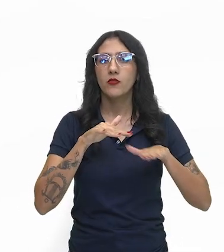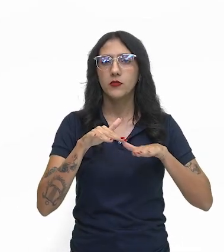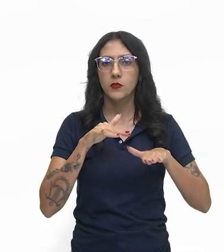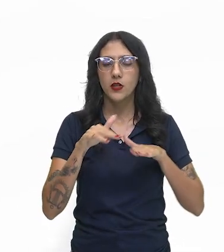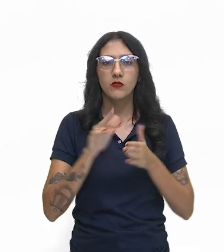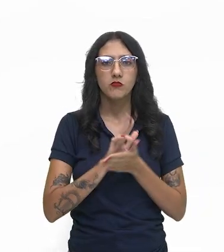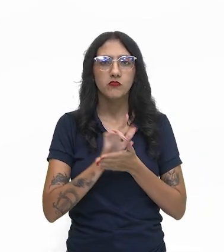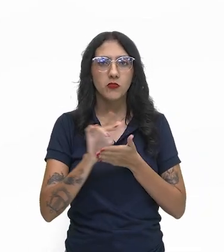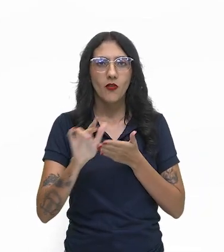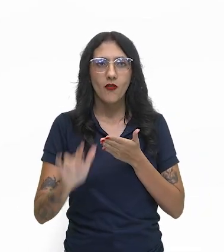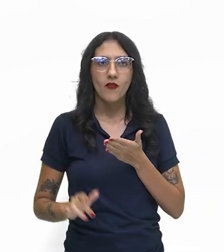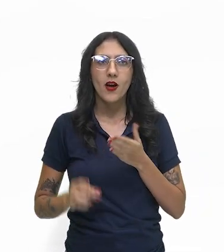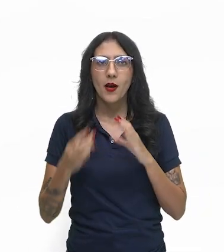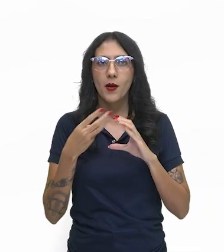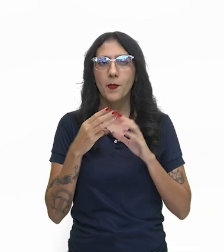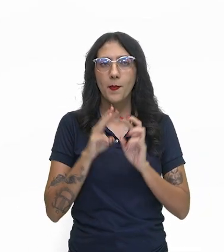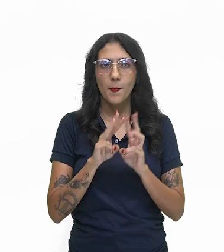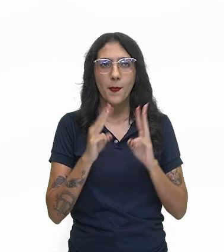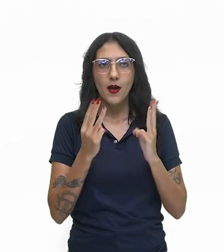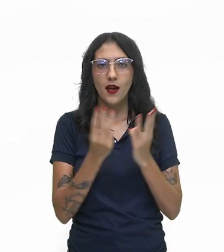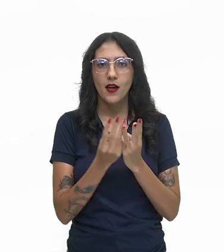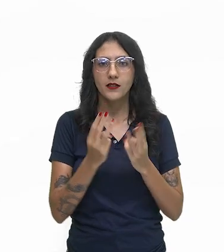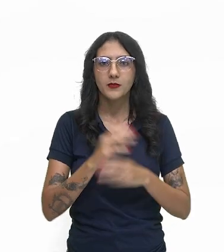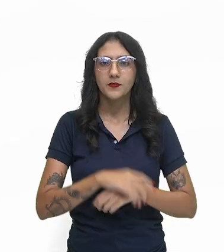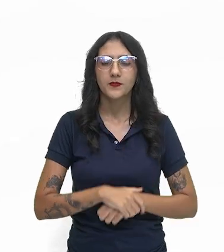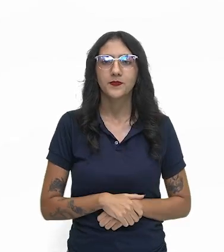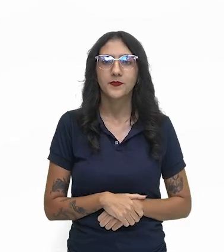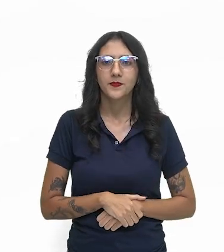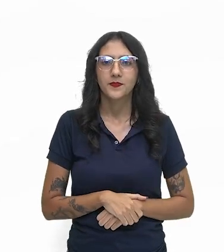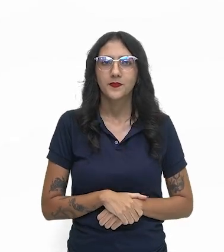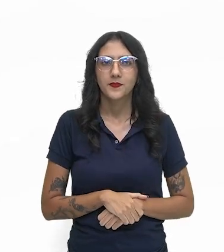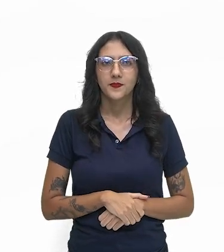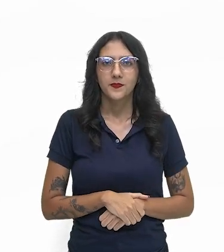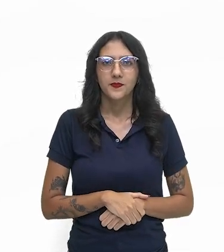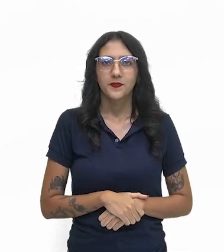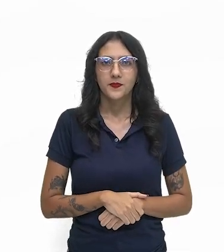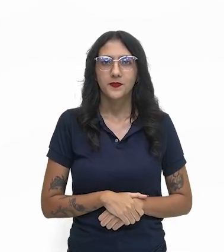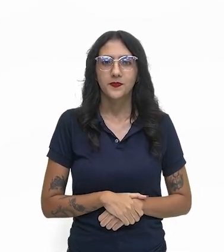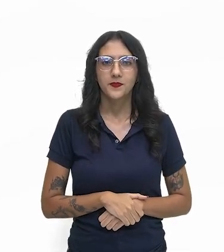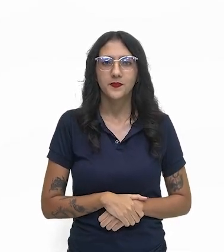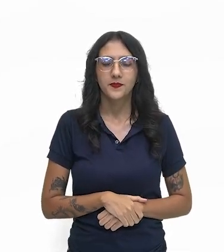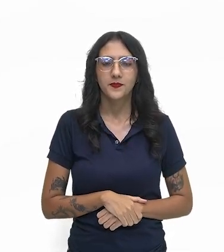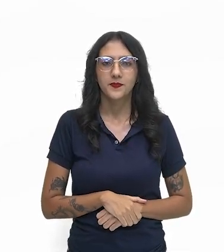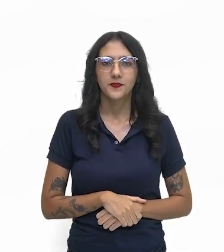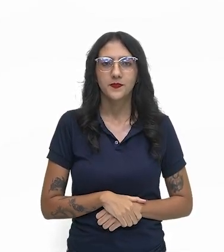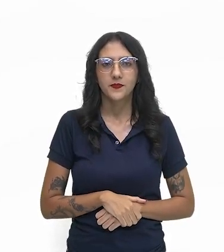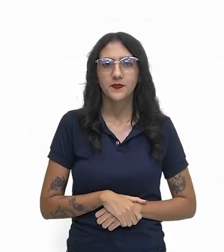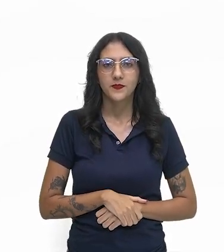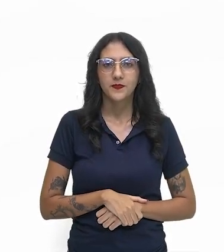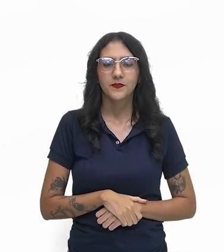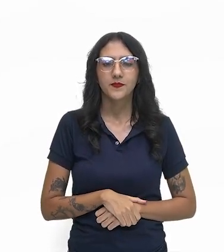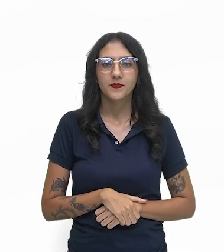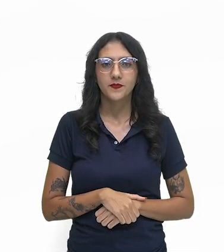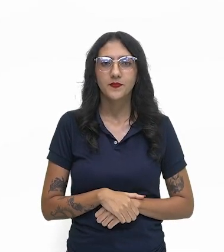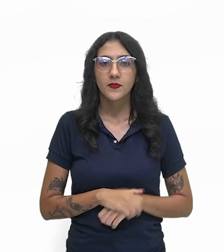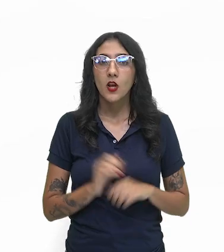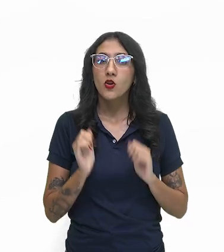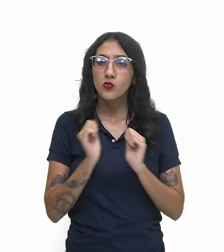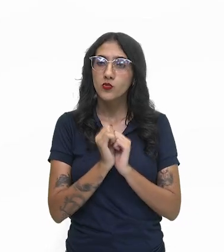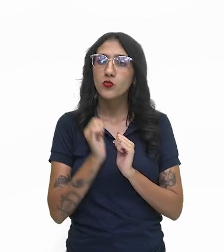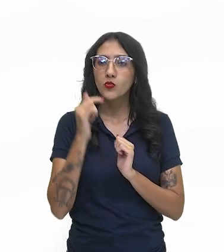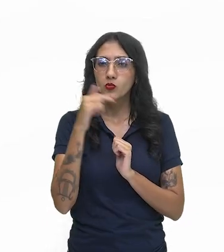o movimento dos corpos. Juntas, essas leis formam a base